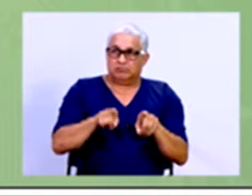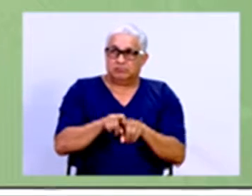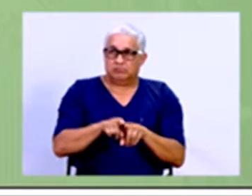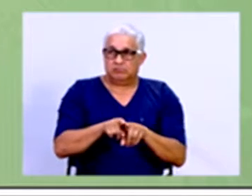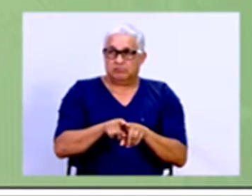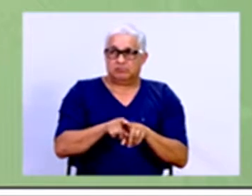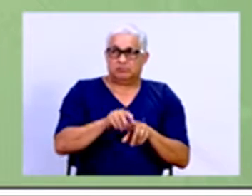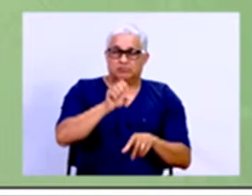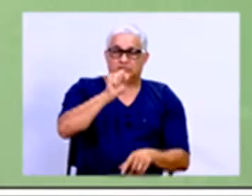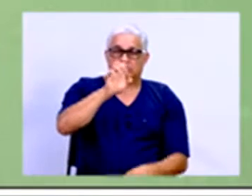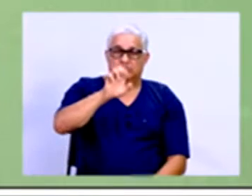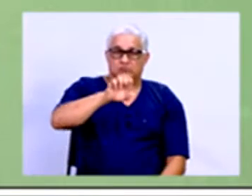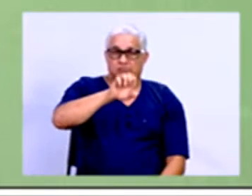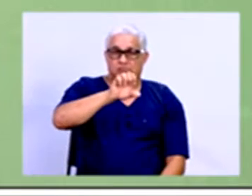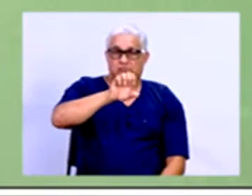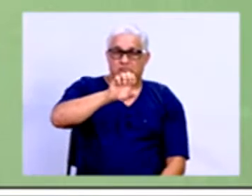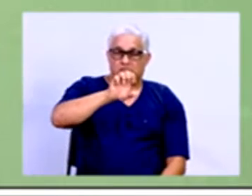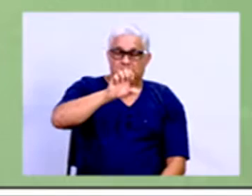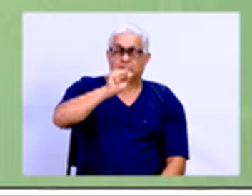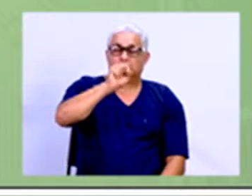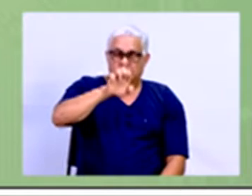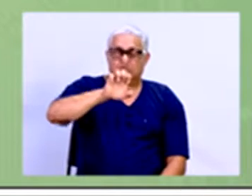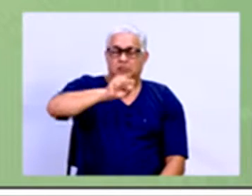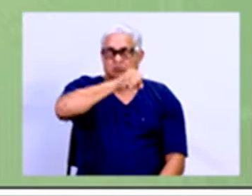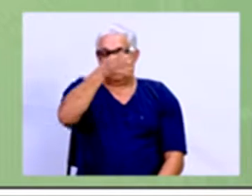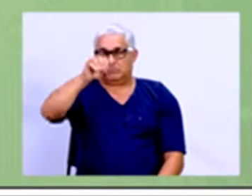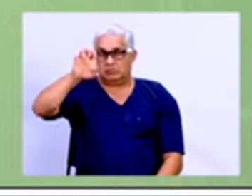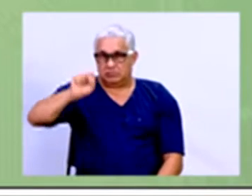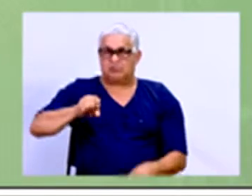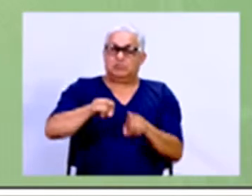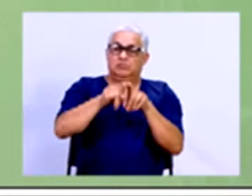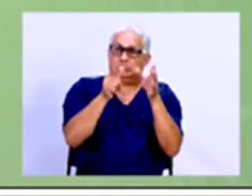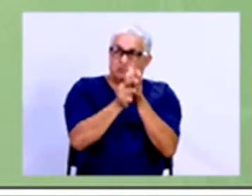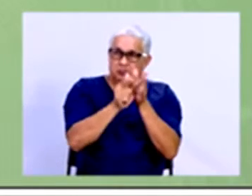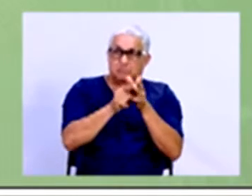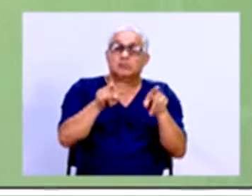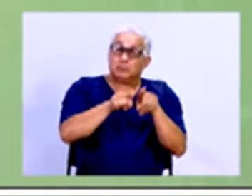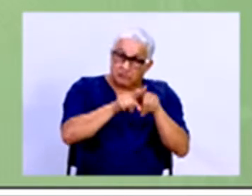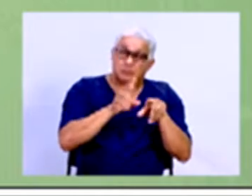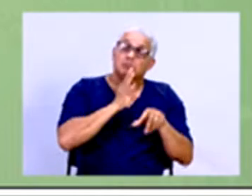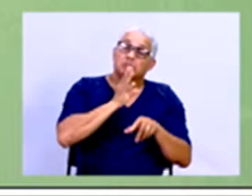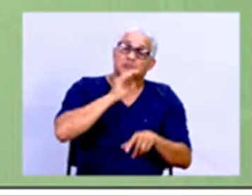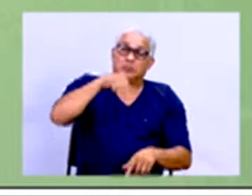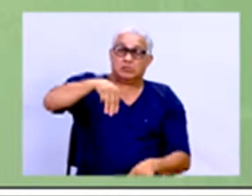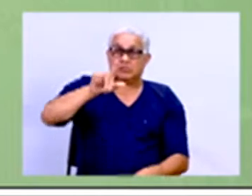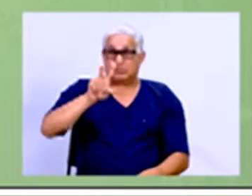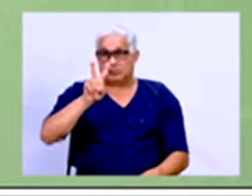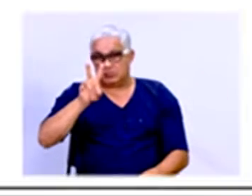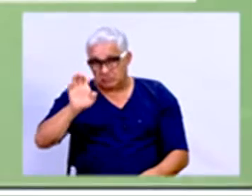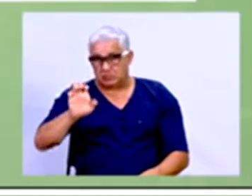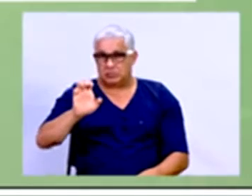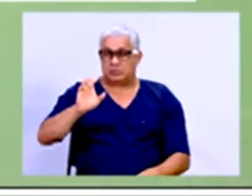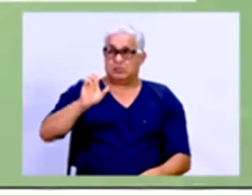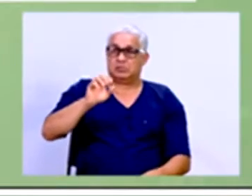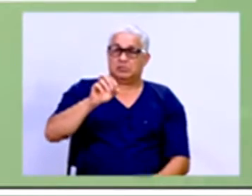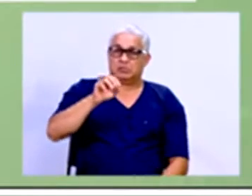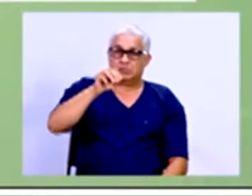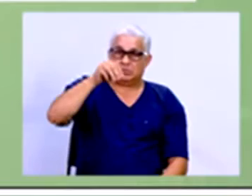sobre sessões na página e vamos falar sobre MVC também, né, que foi de forma conceitual.